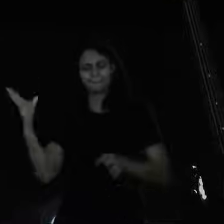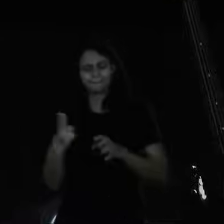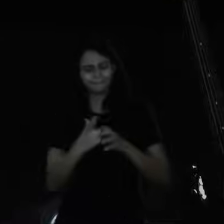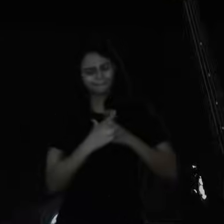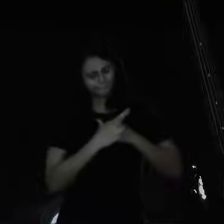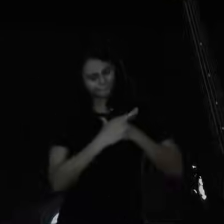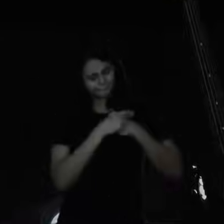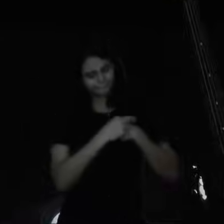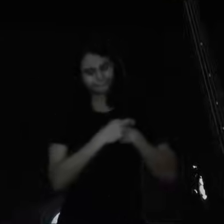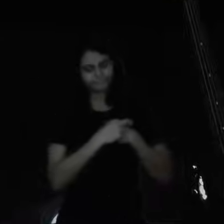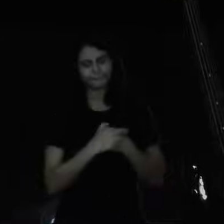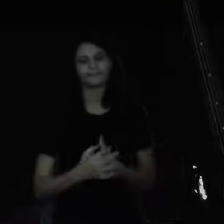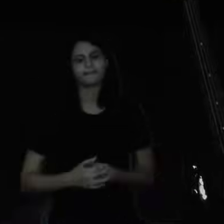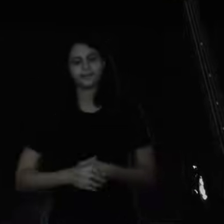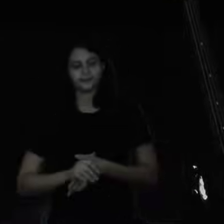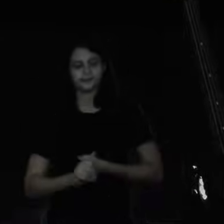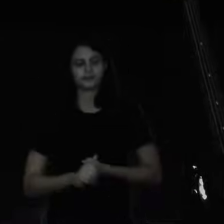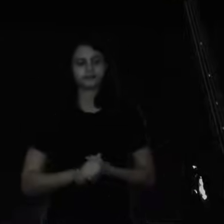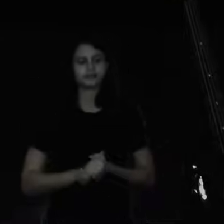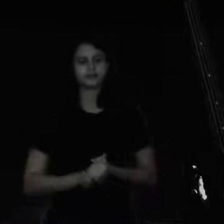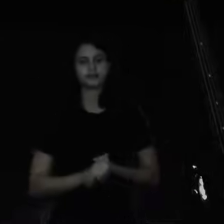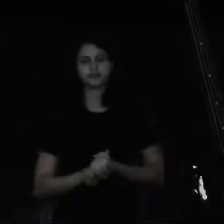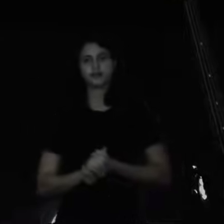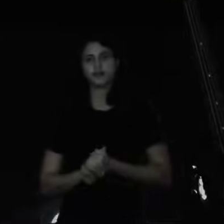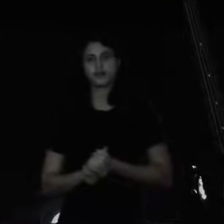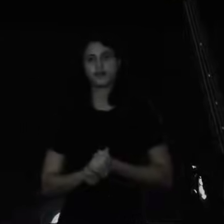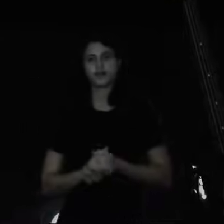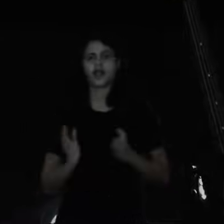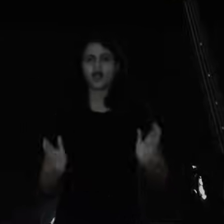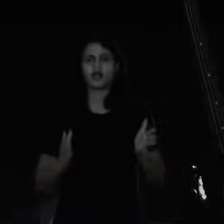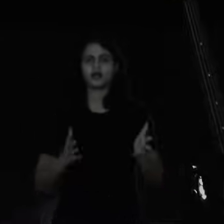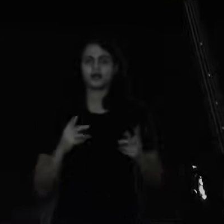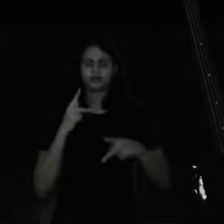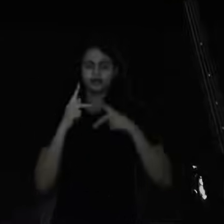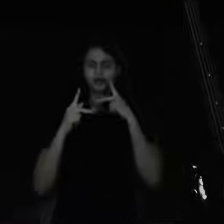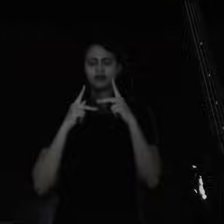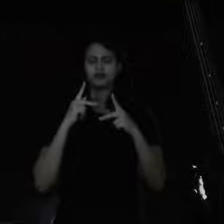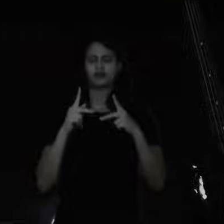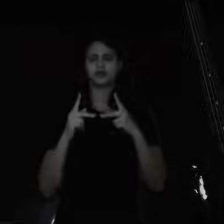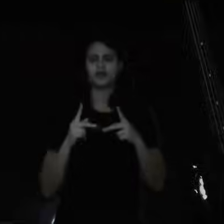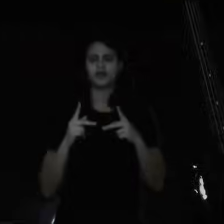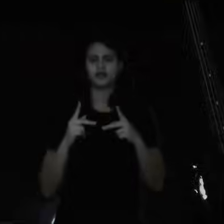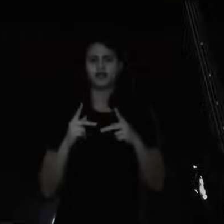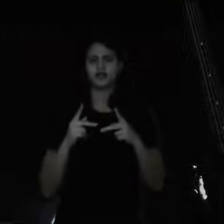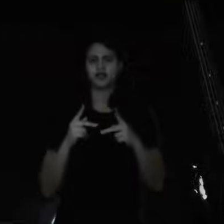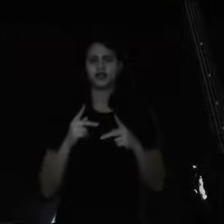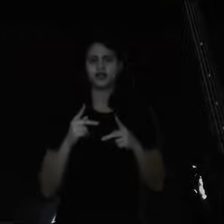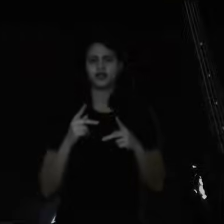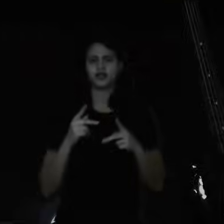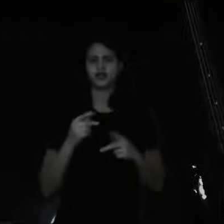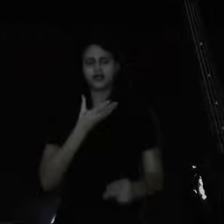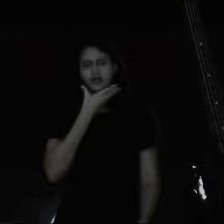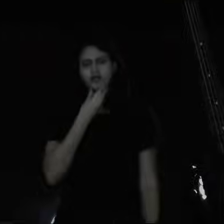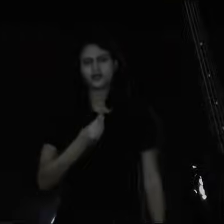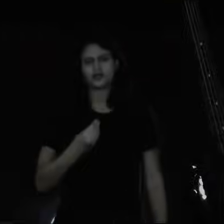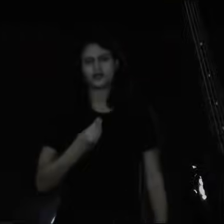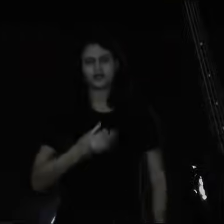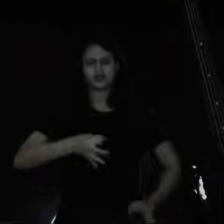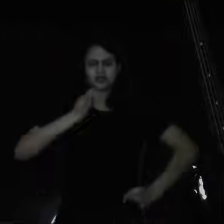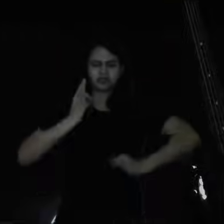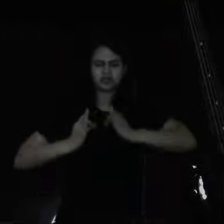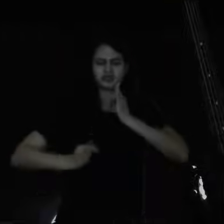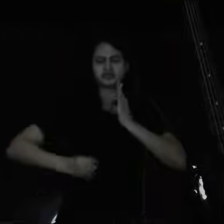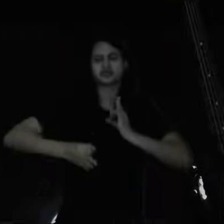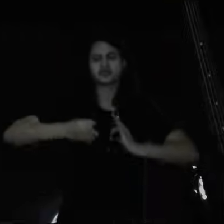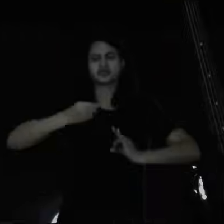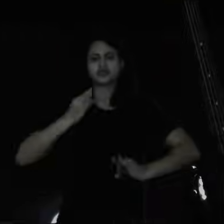acolherá. Hoje eu quero falar sobre a vida de um homem que se tornou juiz de Israel.